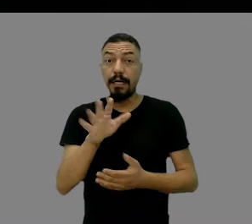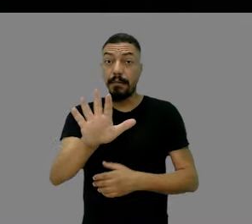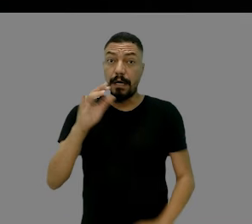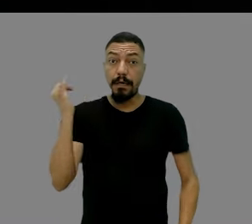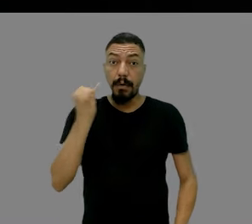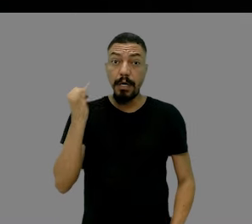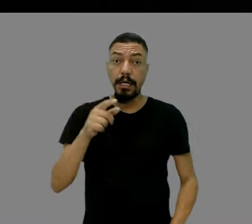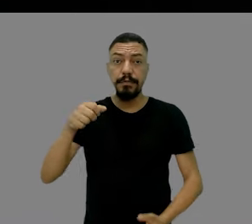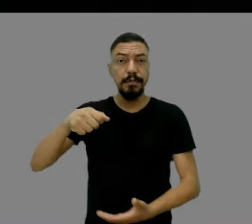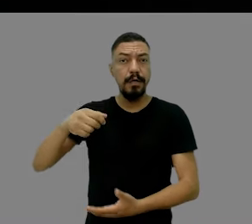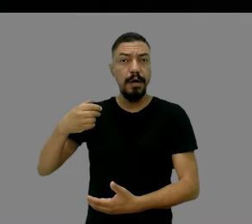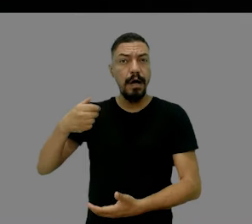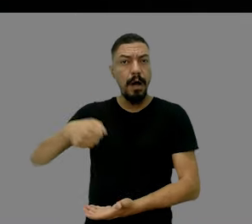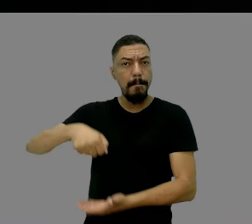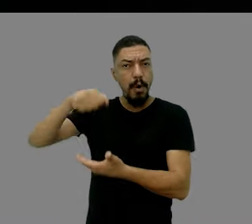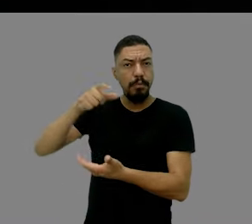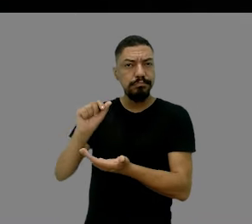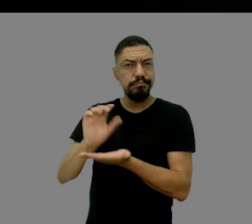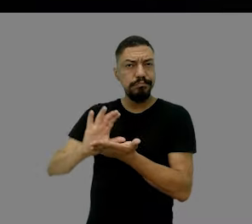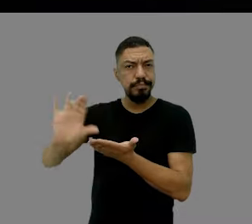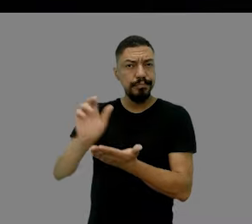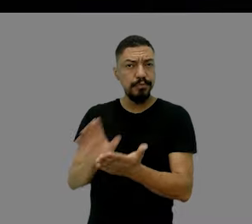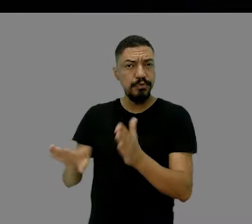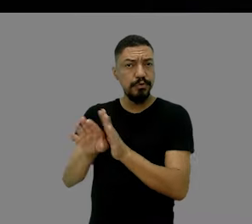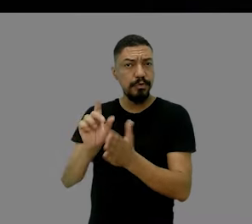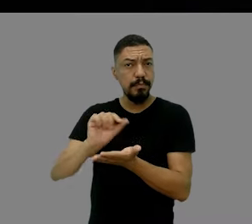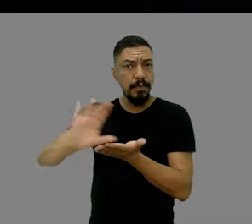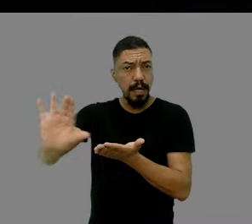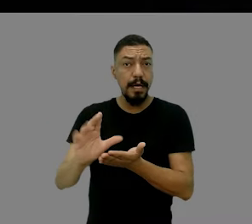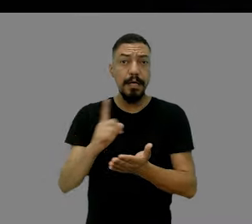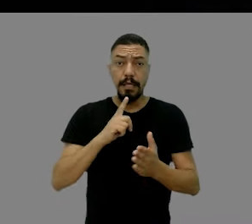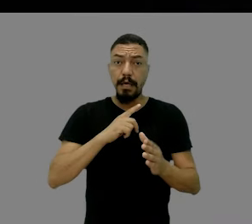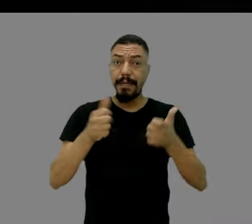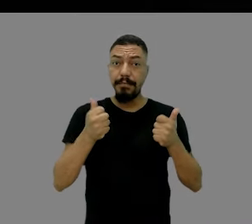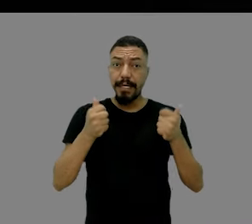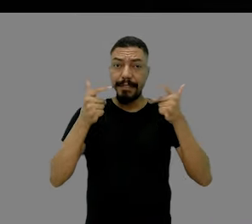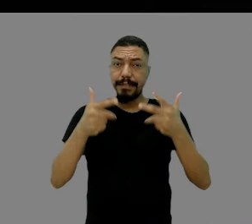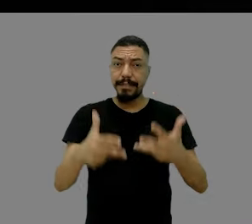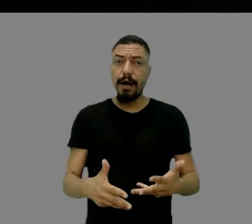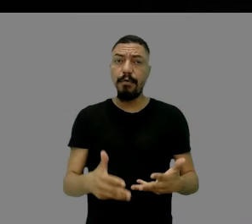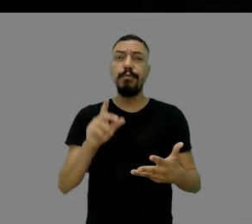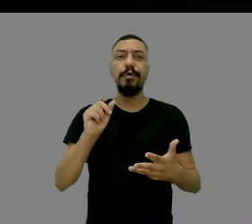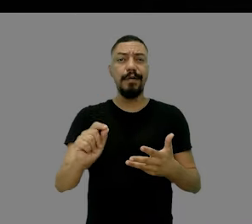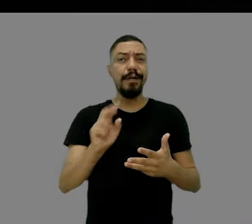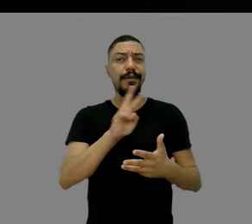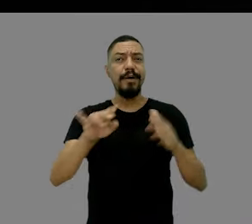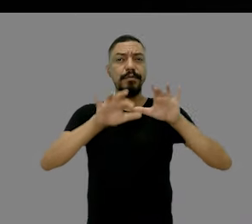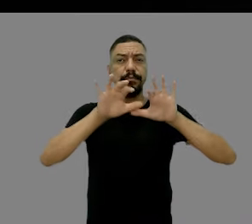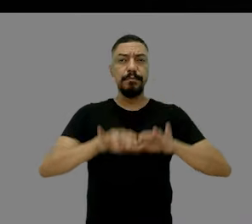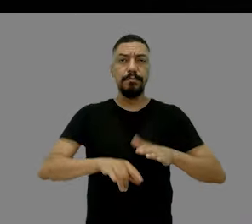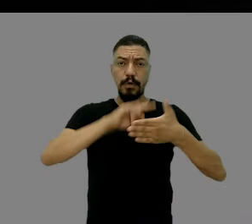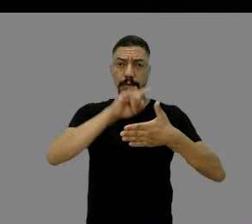justificativa essa que vai ser documentada por e-mail, e que vai passar por uma aprovação ou não